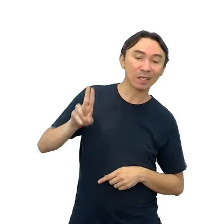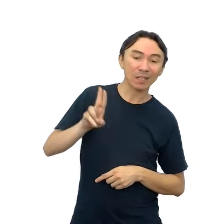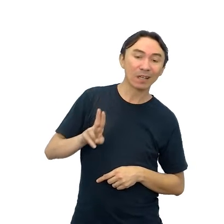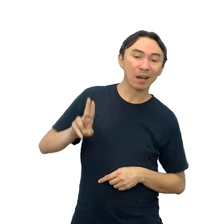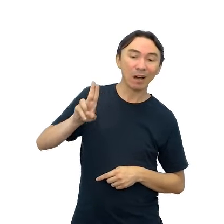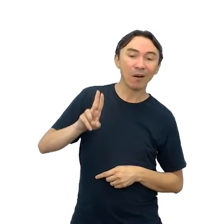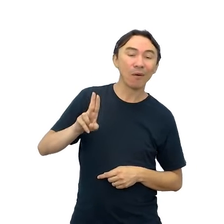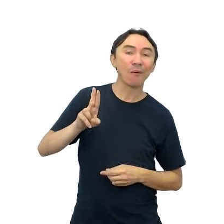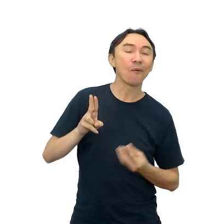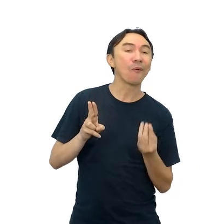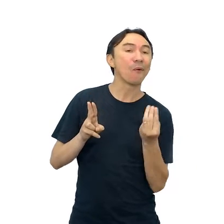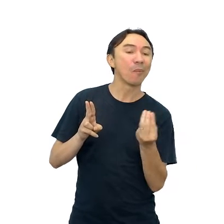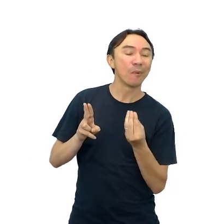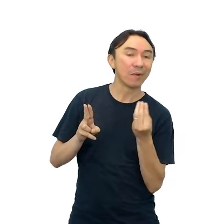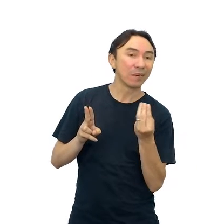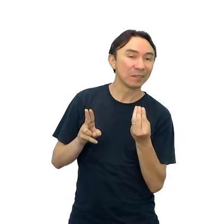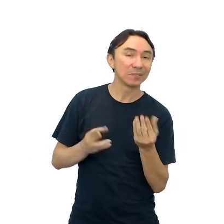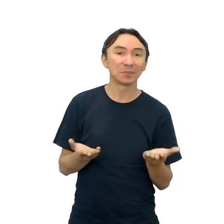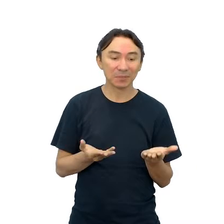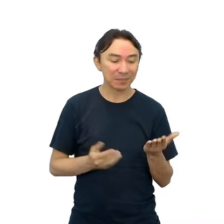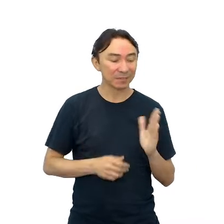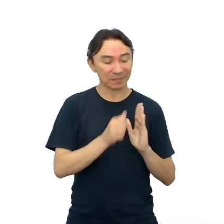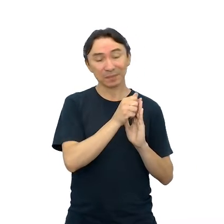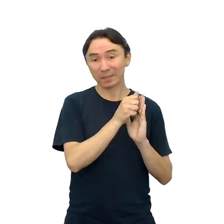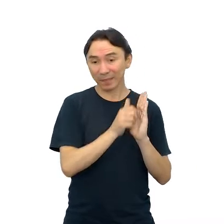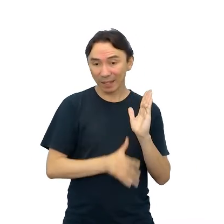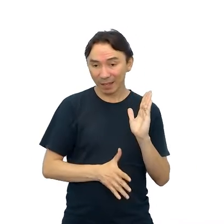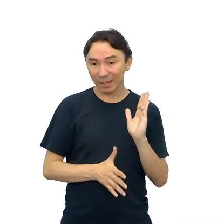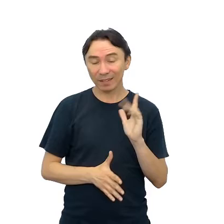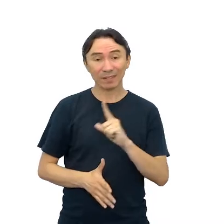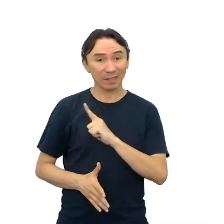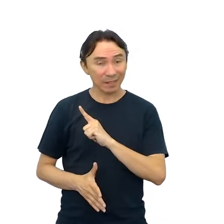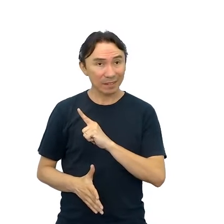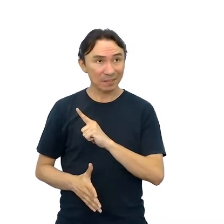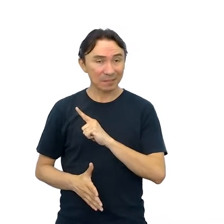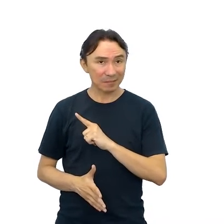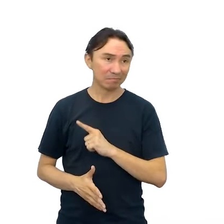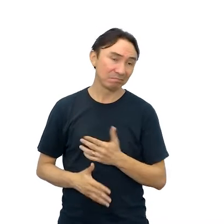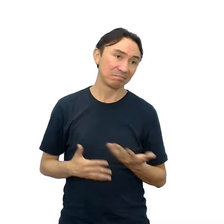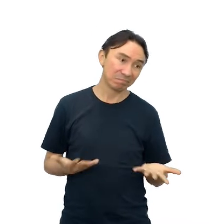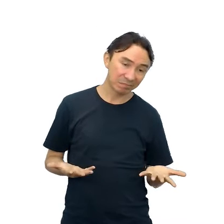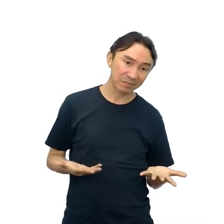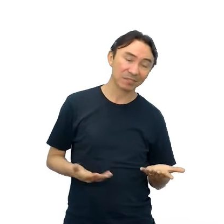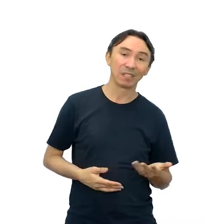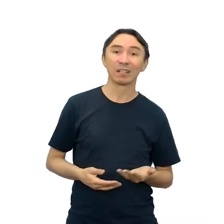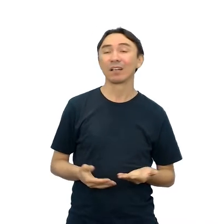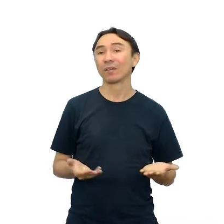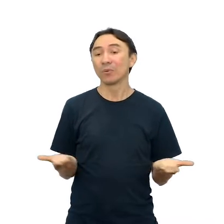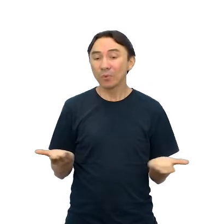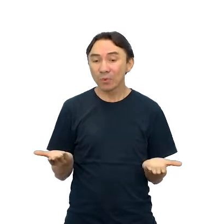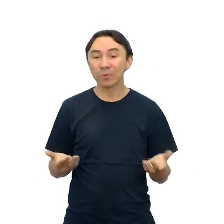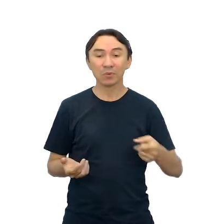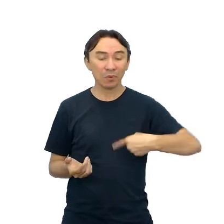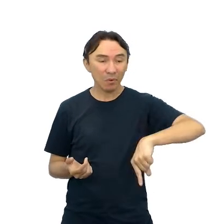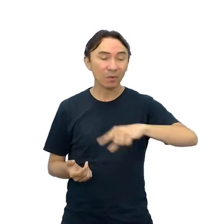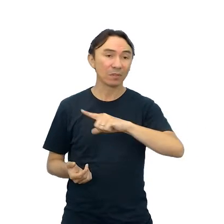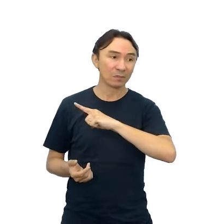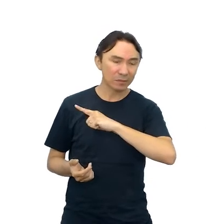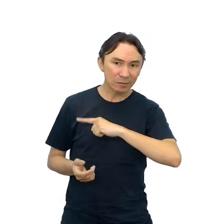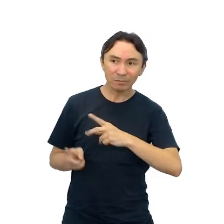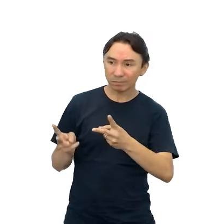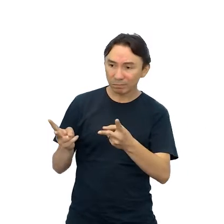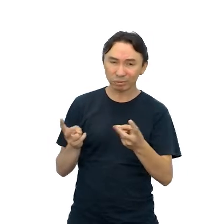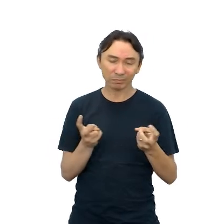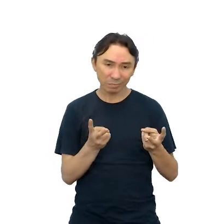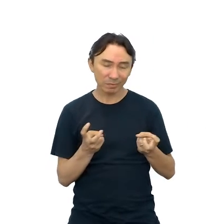funções executivas nas atividades para que tenhamos uma percepção e um processo